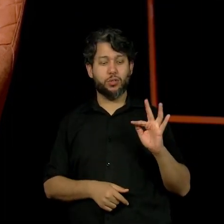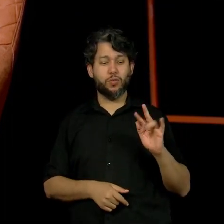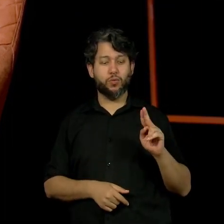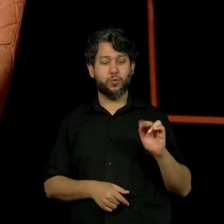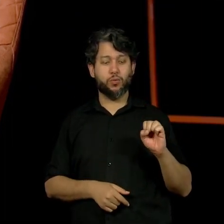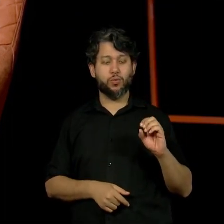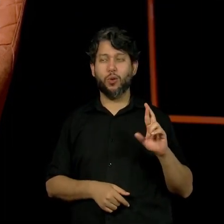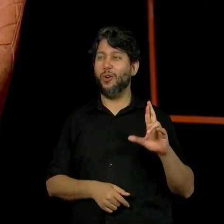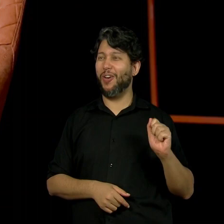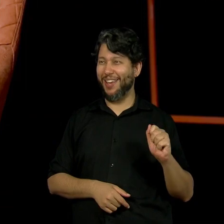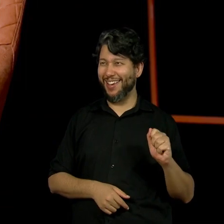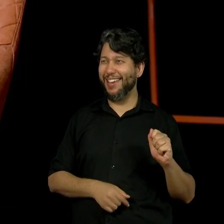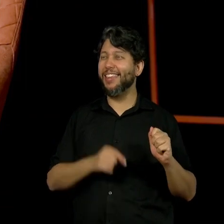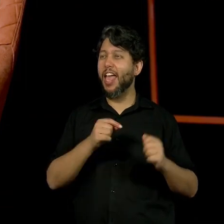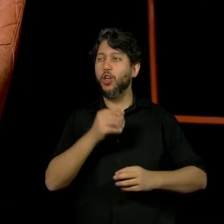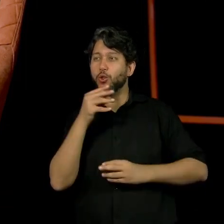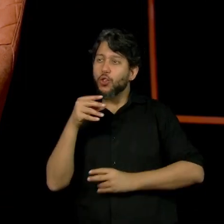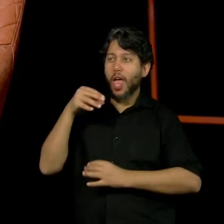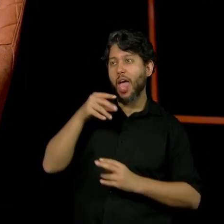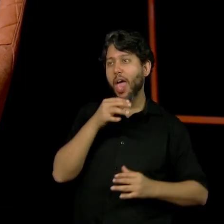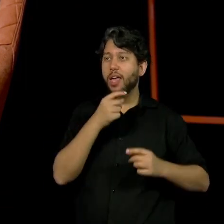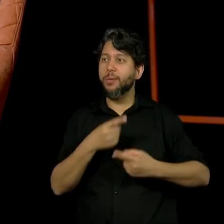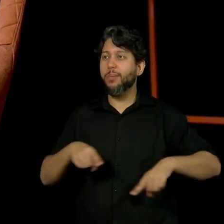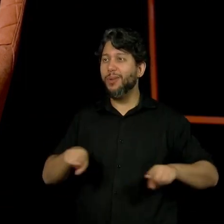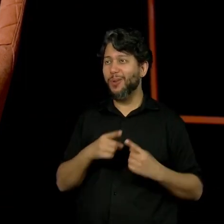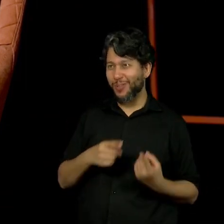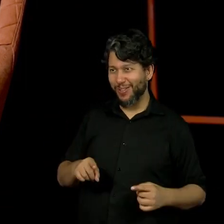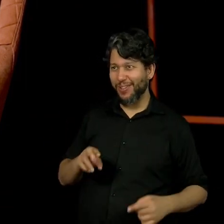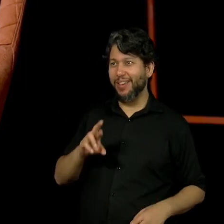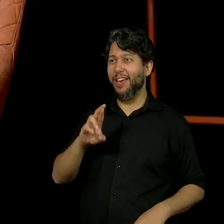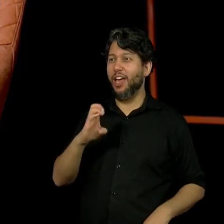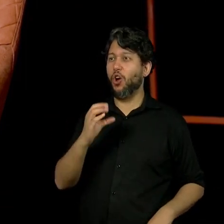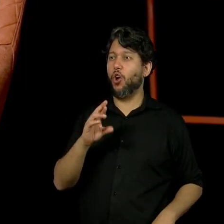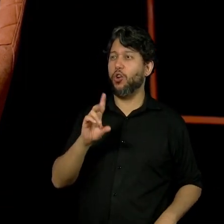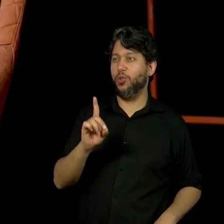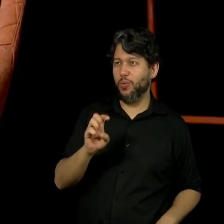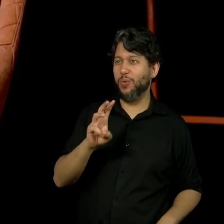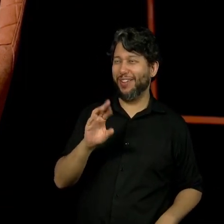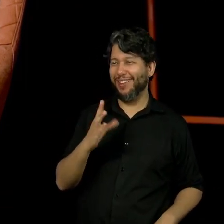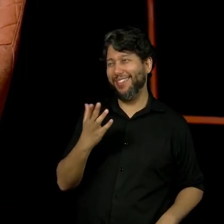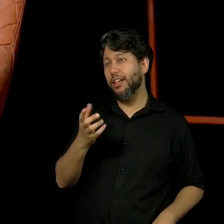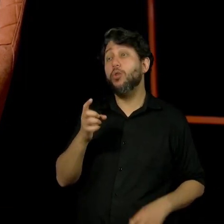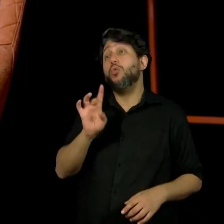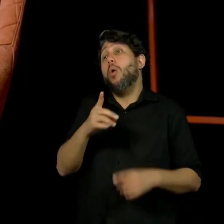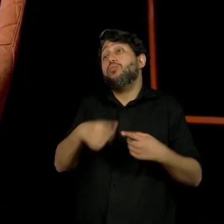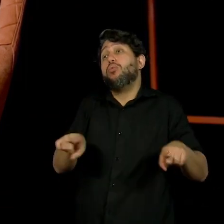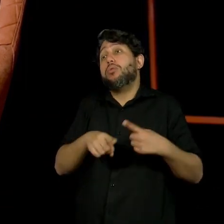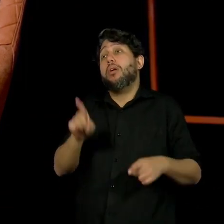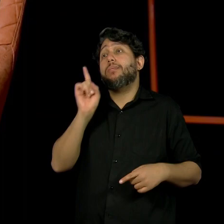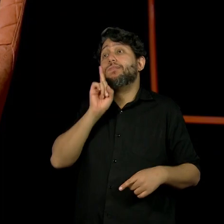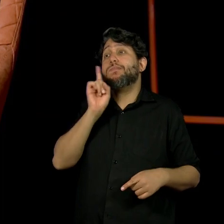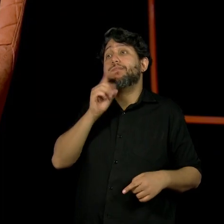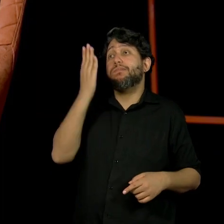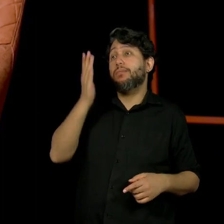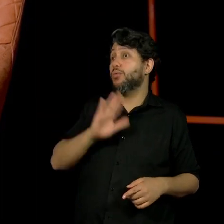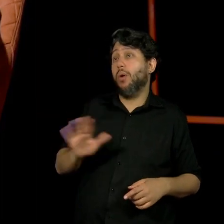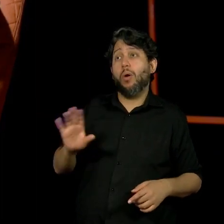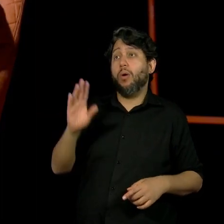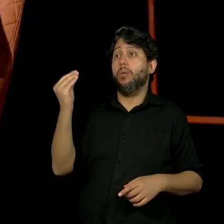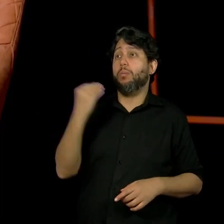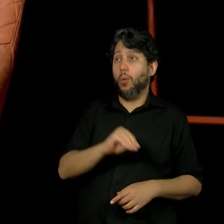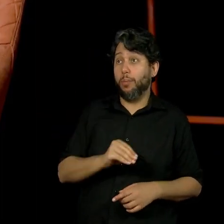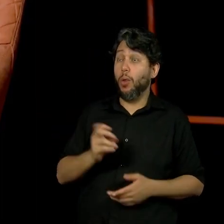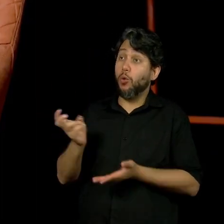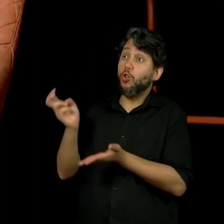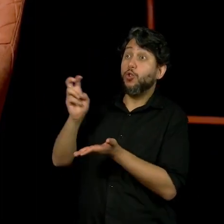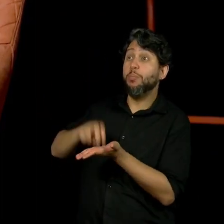Jet, Music, Balanço Pop, Record World, Billboard, tal, sabe, música americana, uma das rádios que eu trabalhei também. Eu falava de